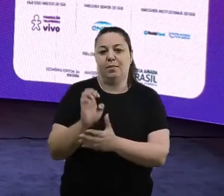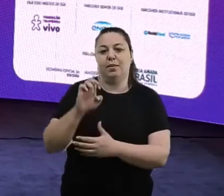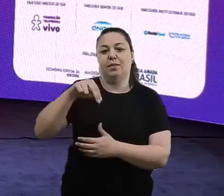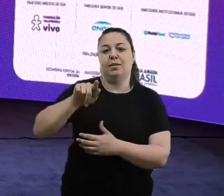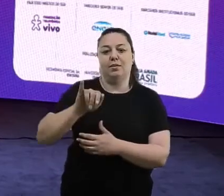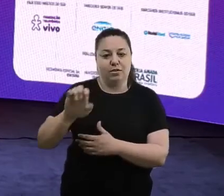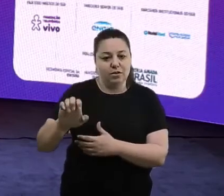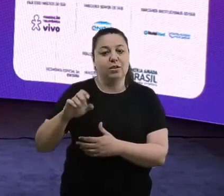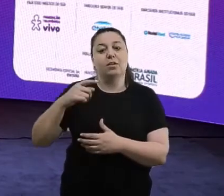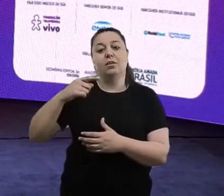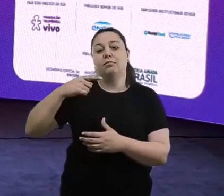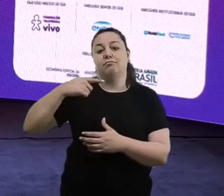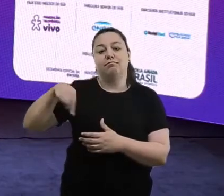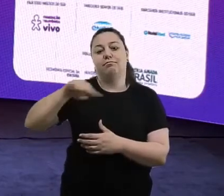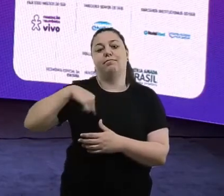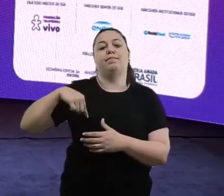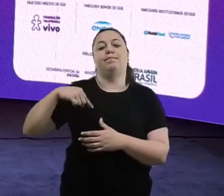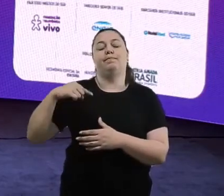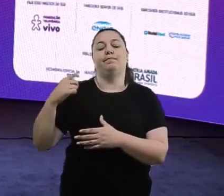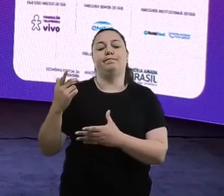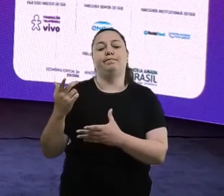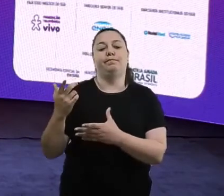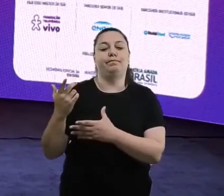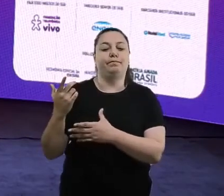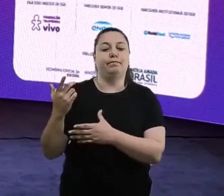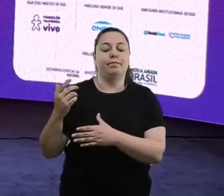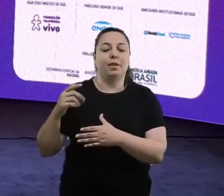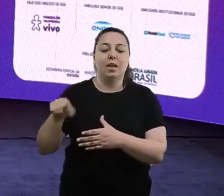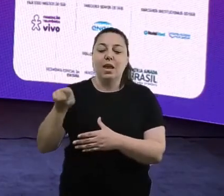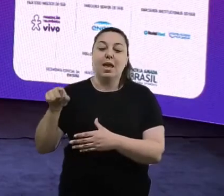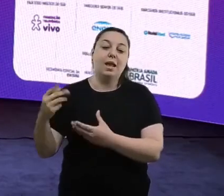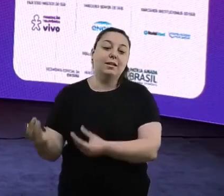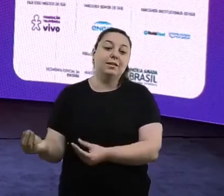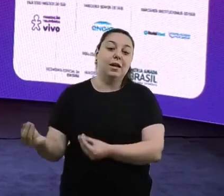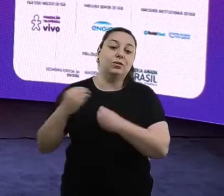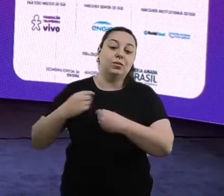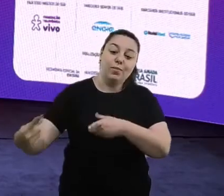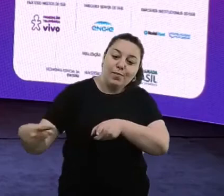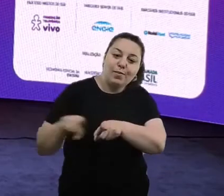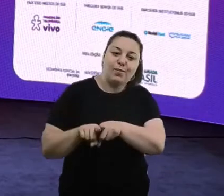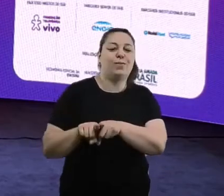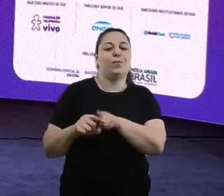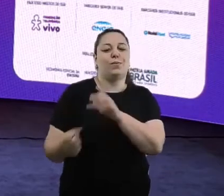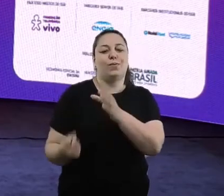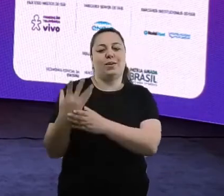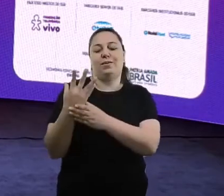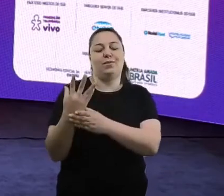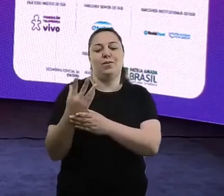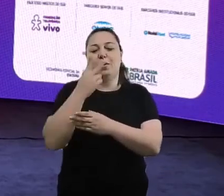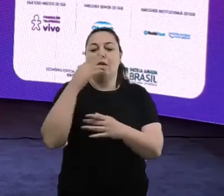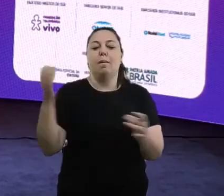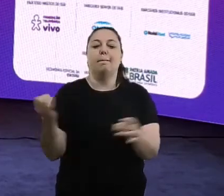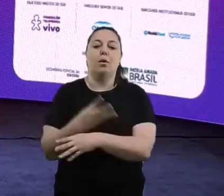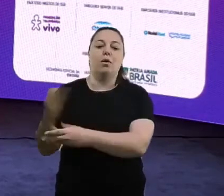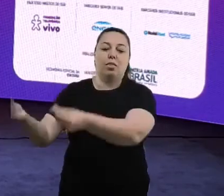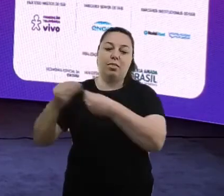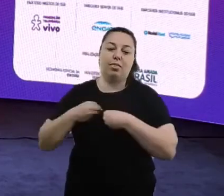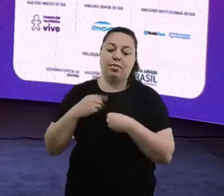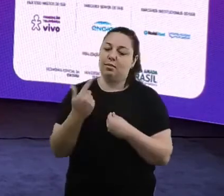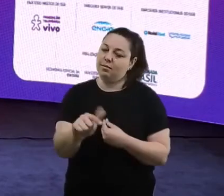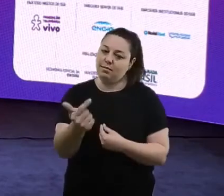dessa solução, né? Não foi algo que a gente simplesmente entregou pronto, né? A gente fez essa construção junto, e isso que é importante, a gente